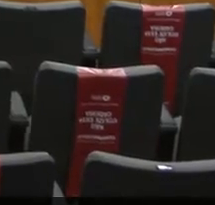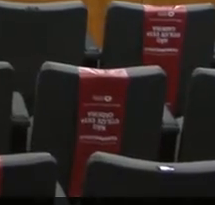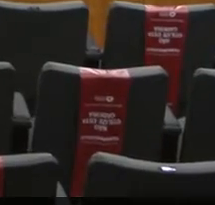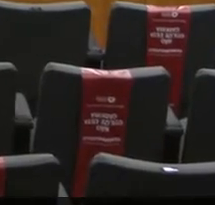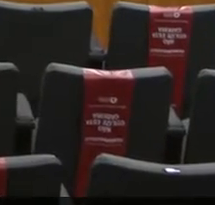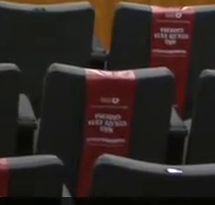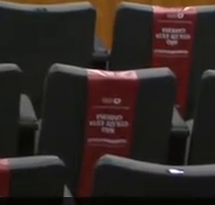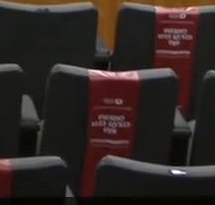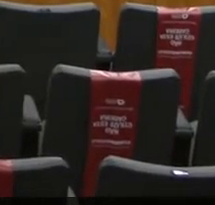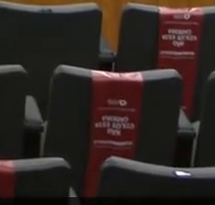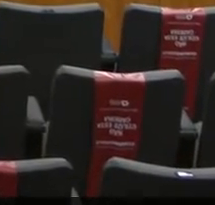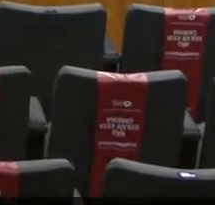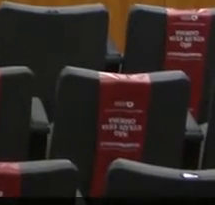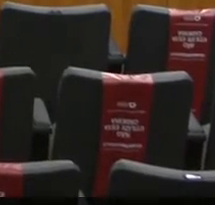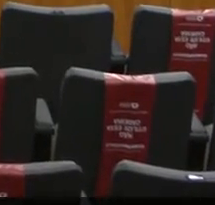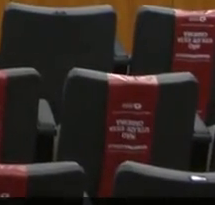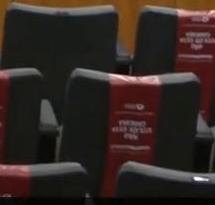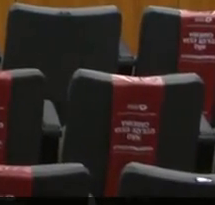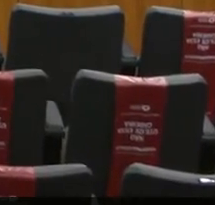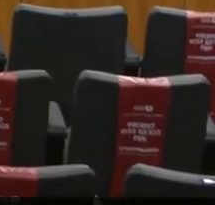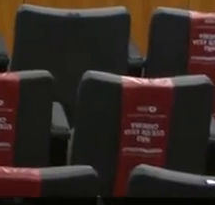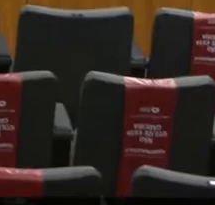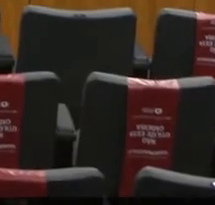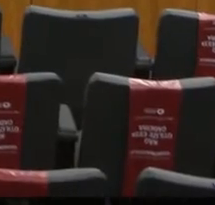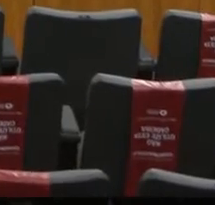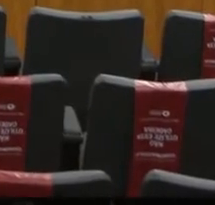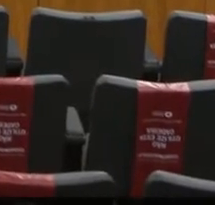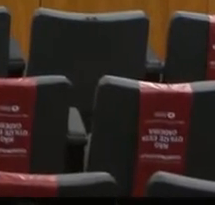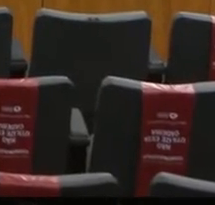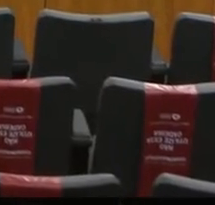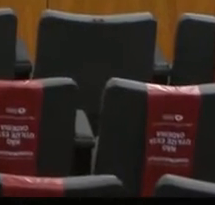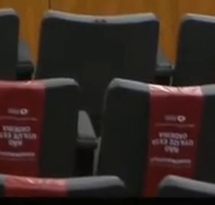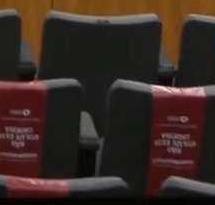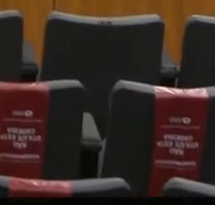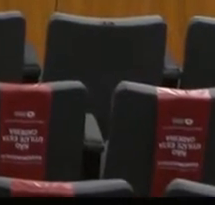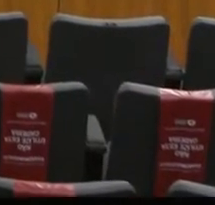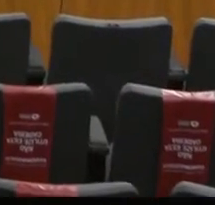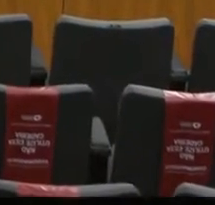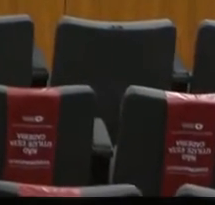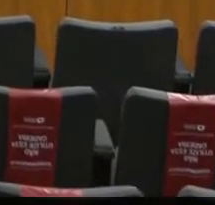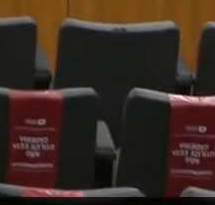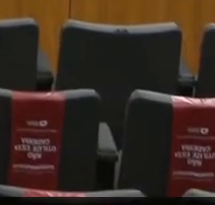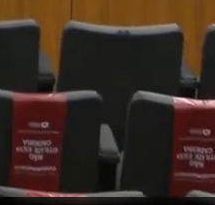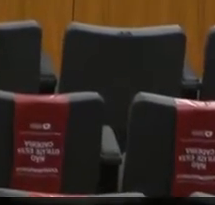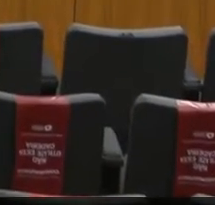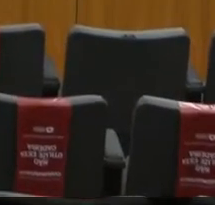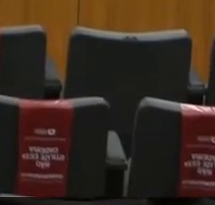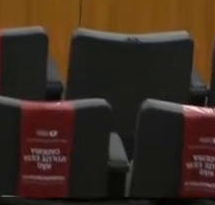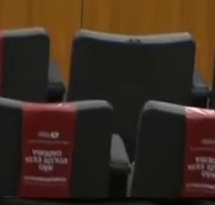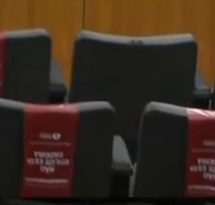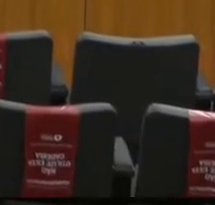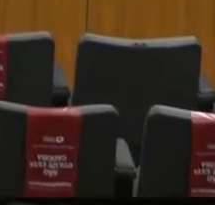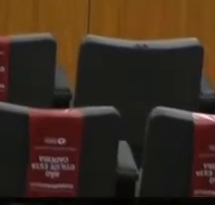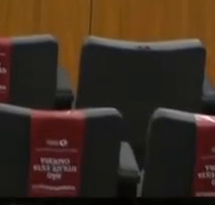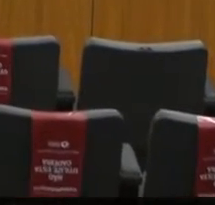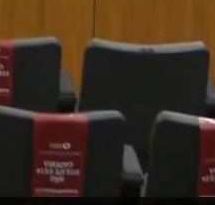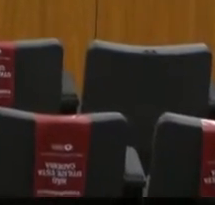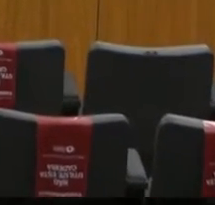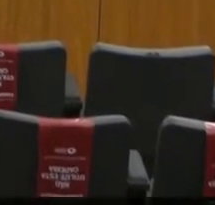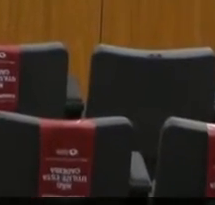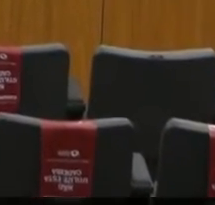a gente está presente sou uma vez a presidência registra a presença